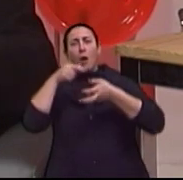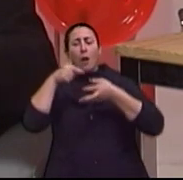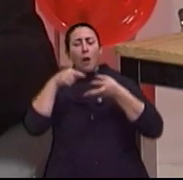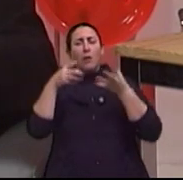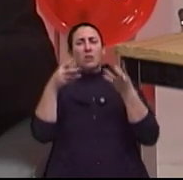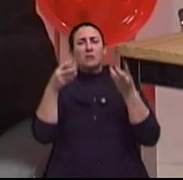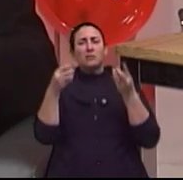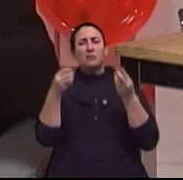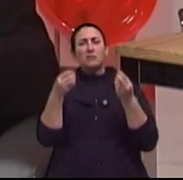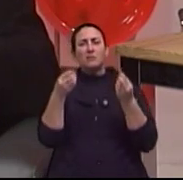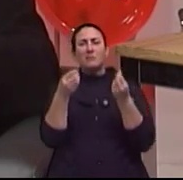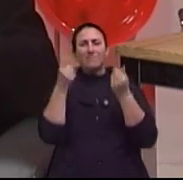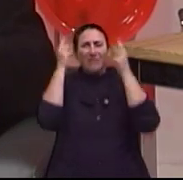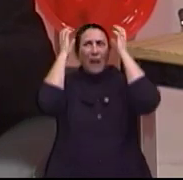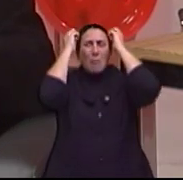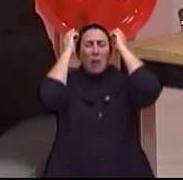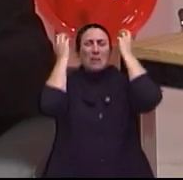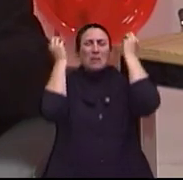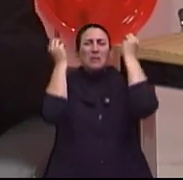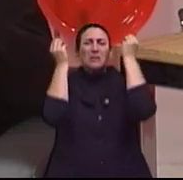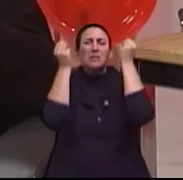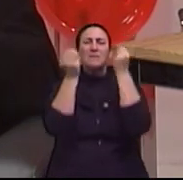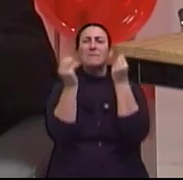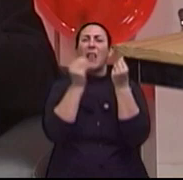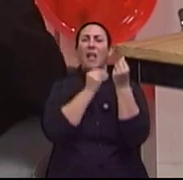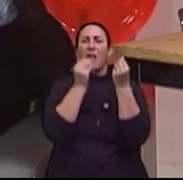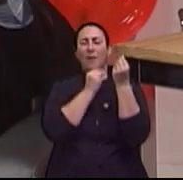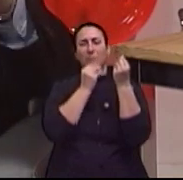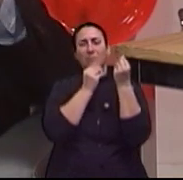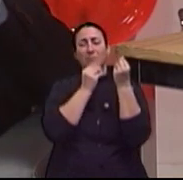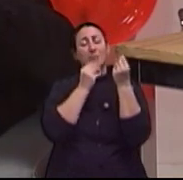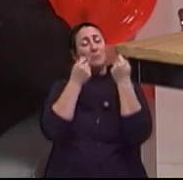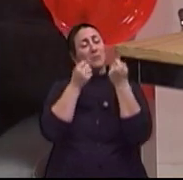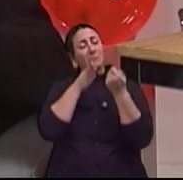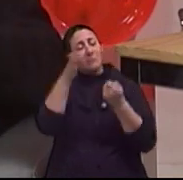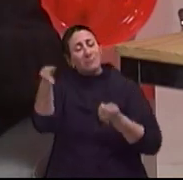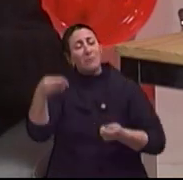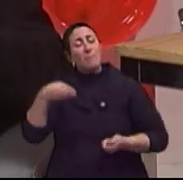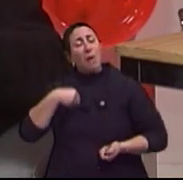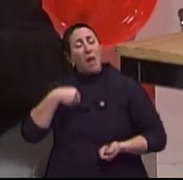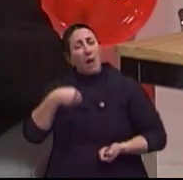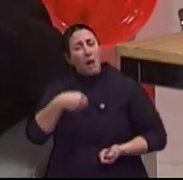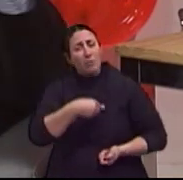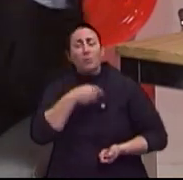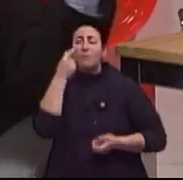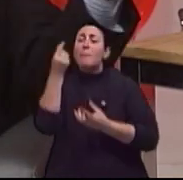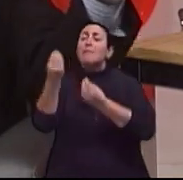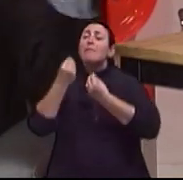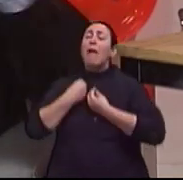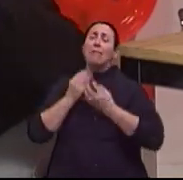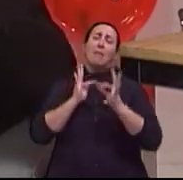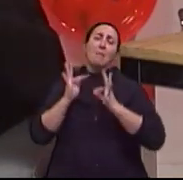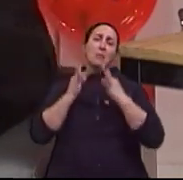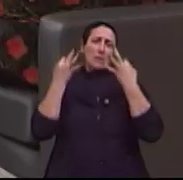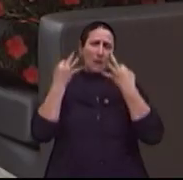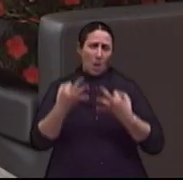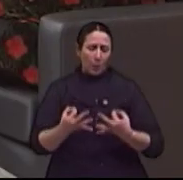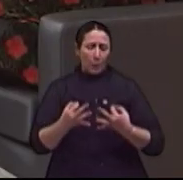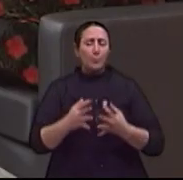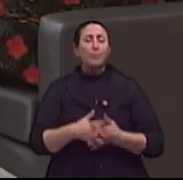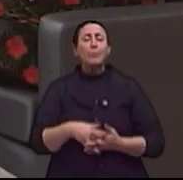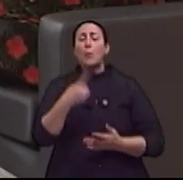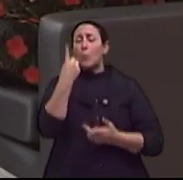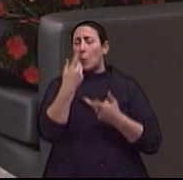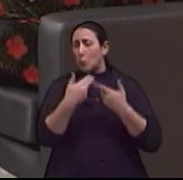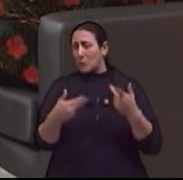olista fazer o diagnóstico correto e instituir o tratamento correto outro detalhe que eu não falei